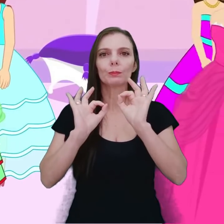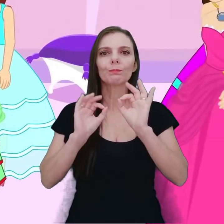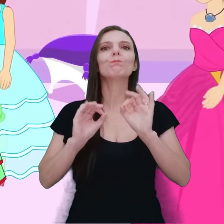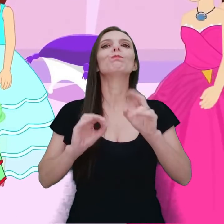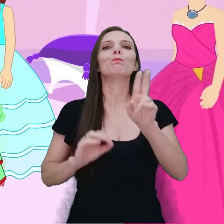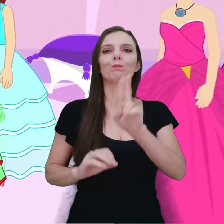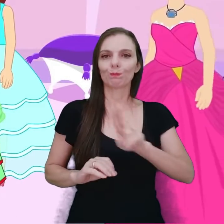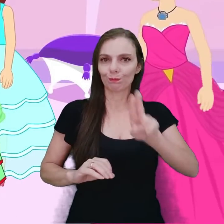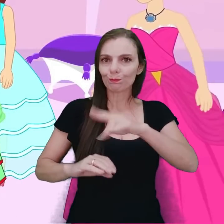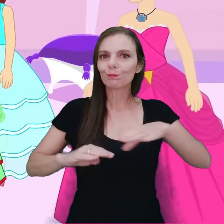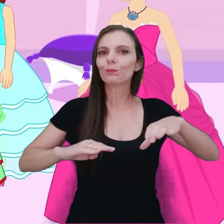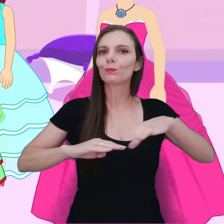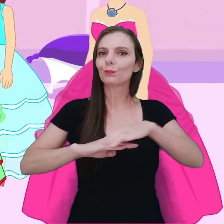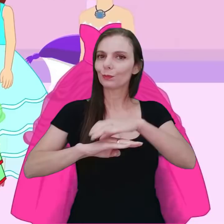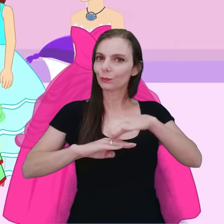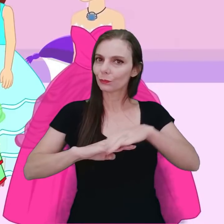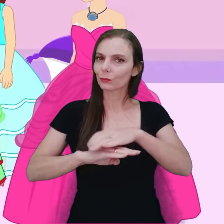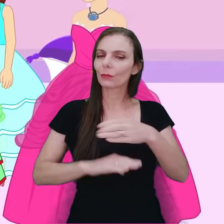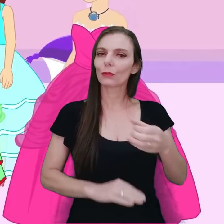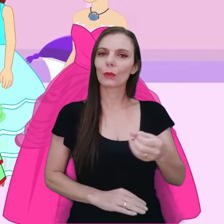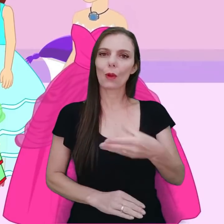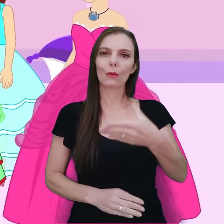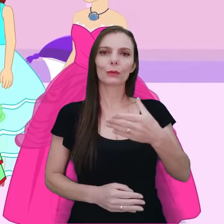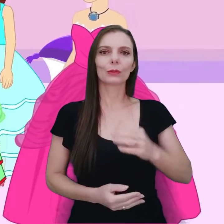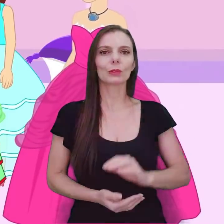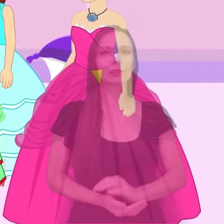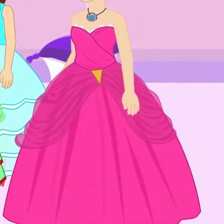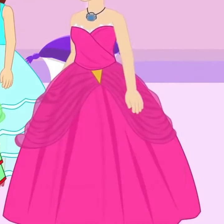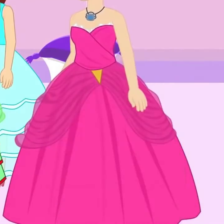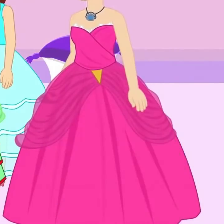e usando um par de sapatos novos.